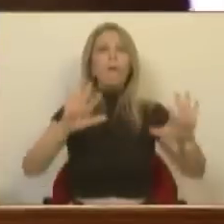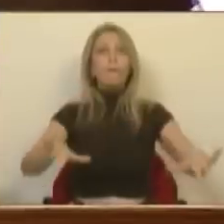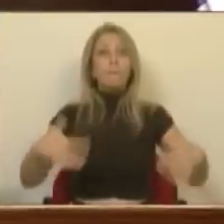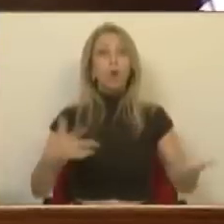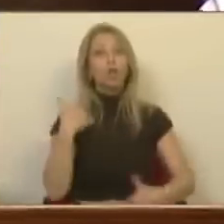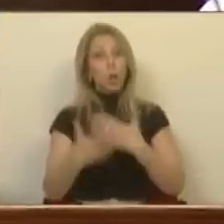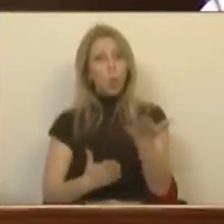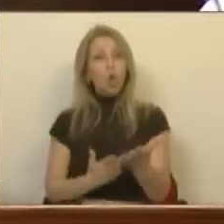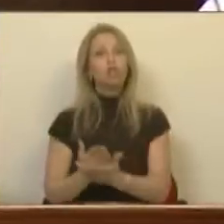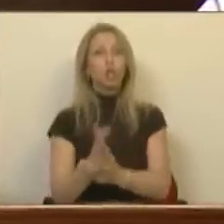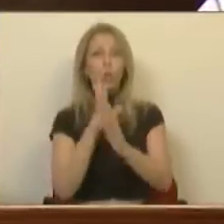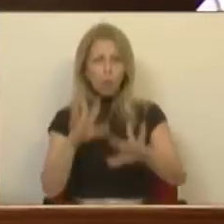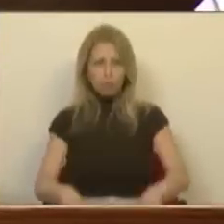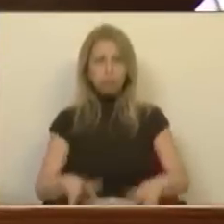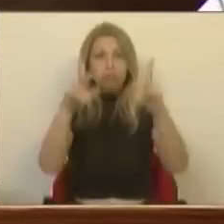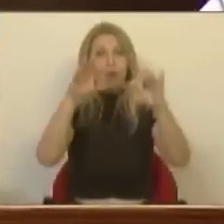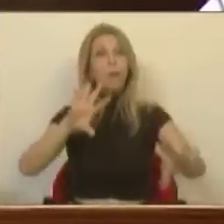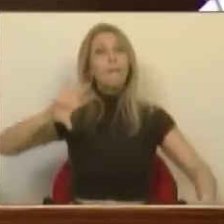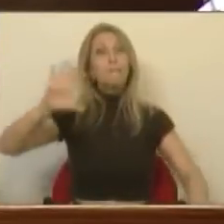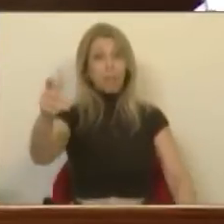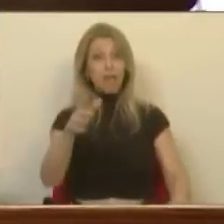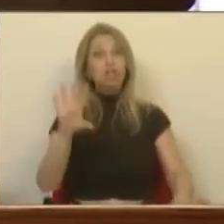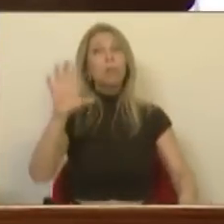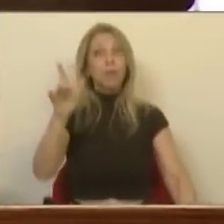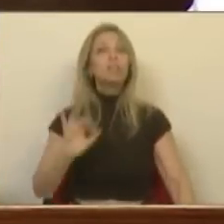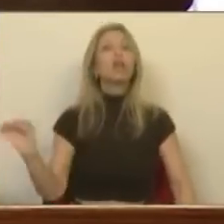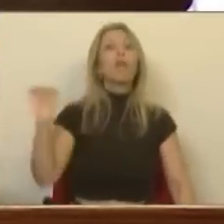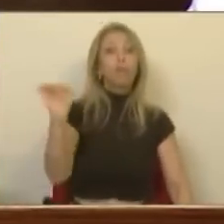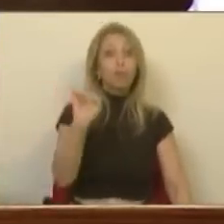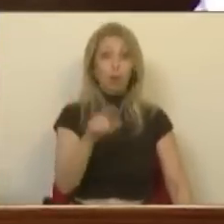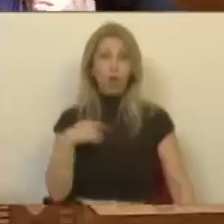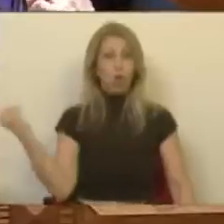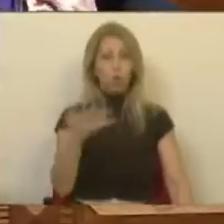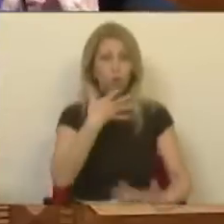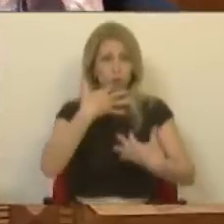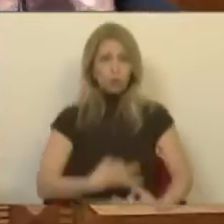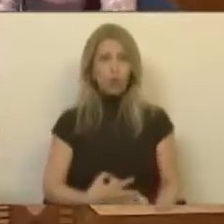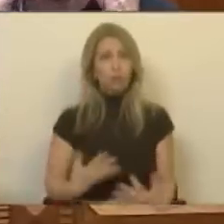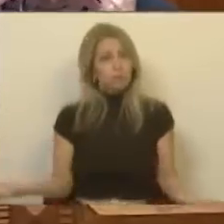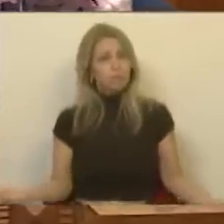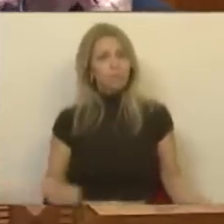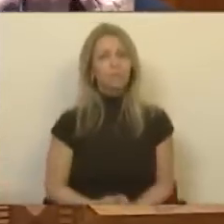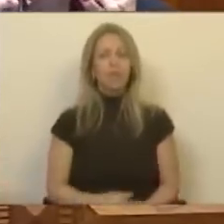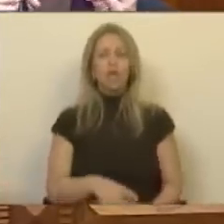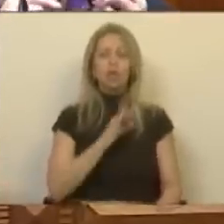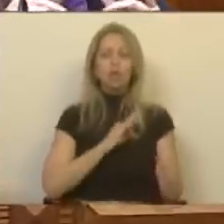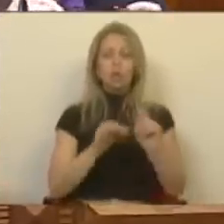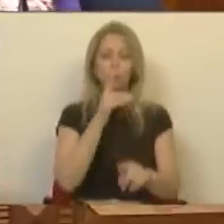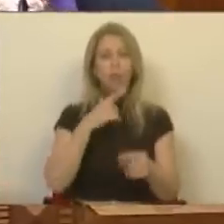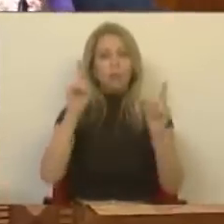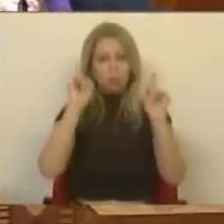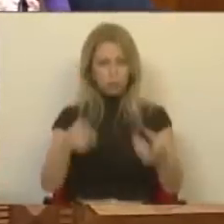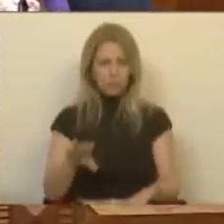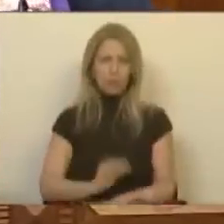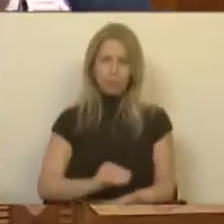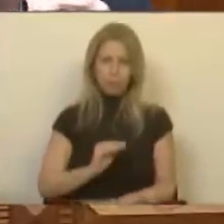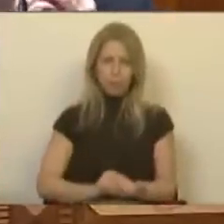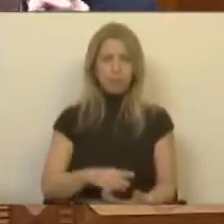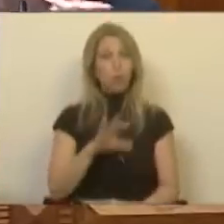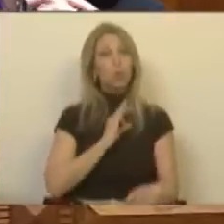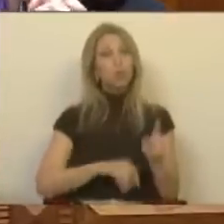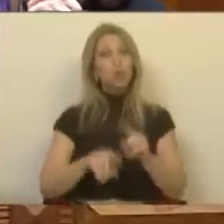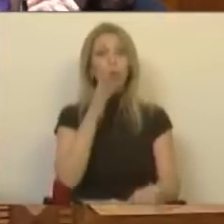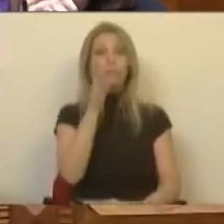todos nós vamos começar porque perguntaram